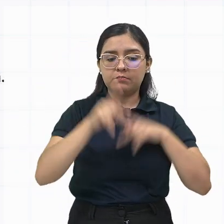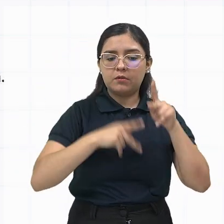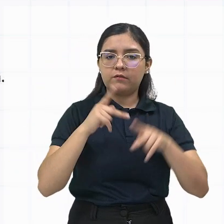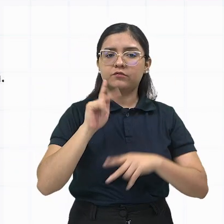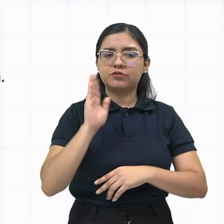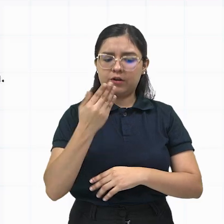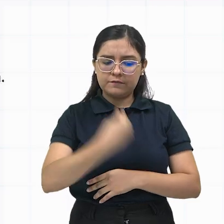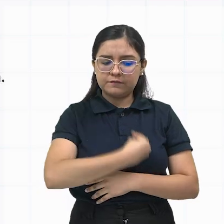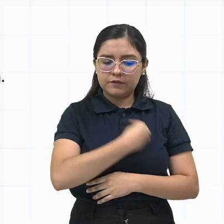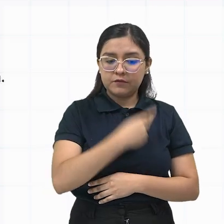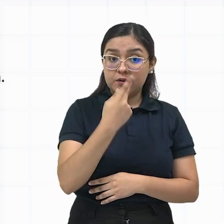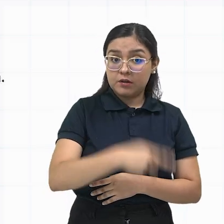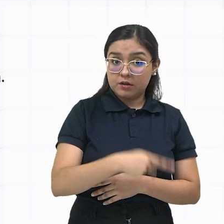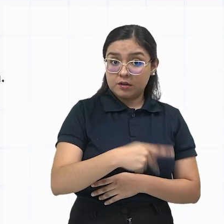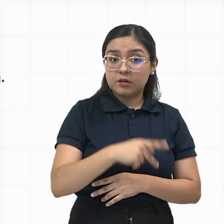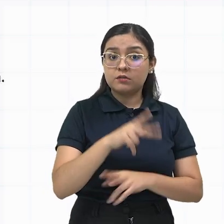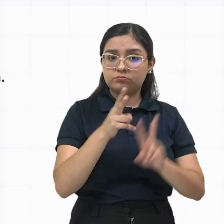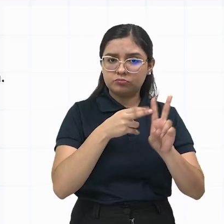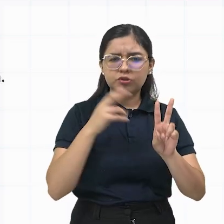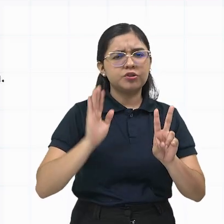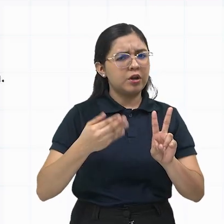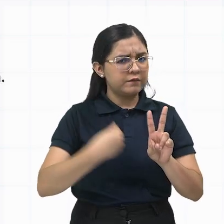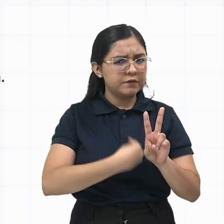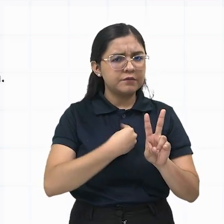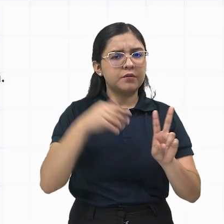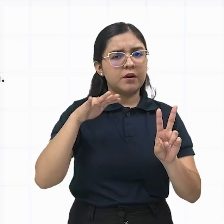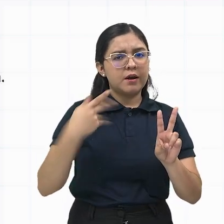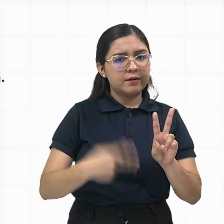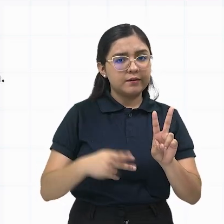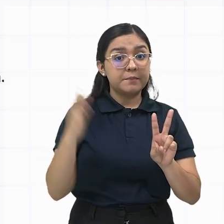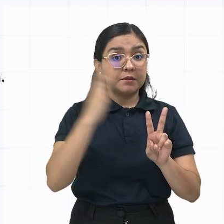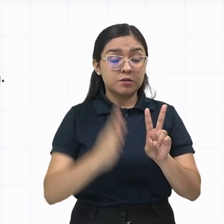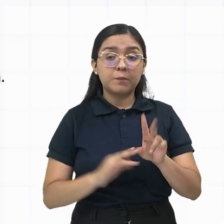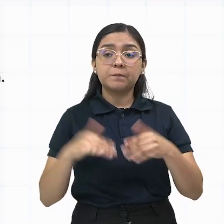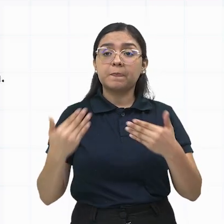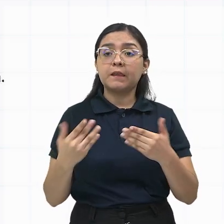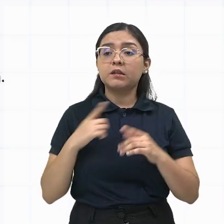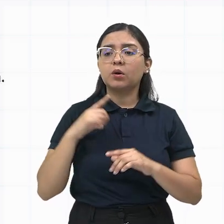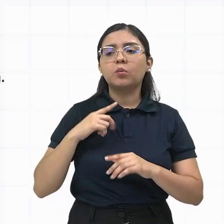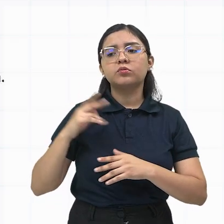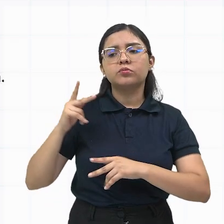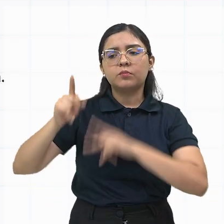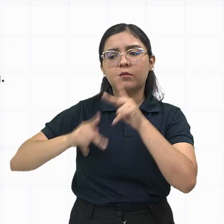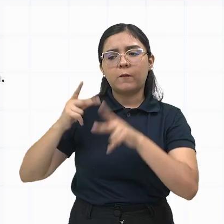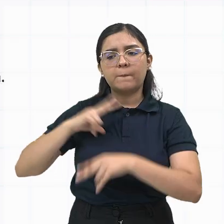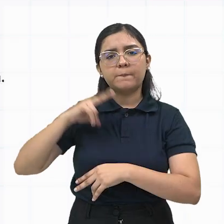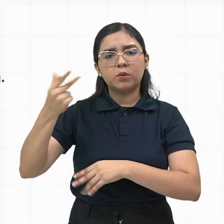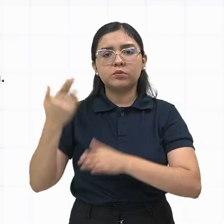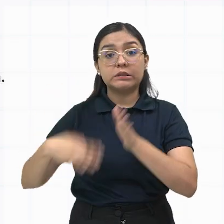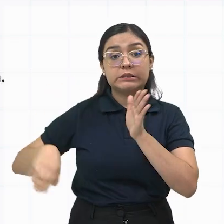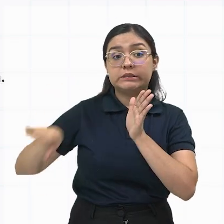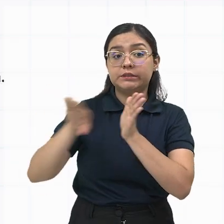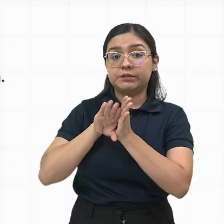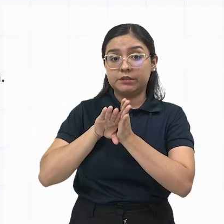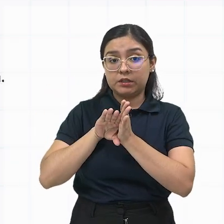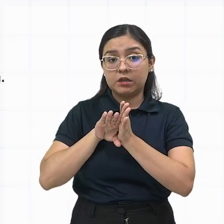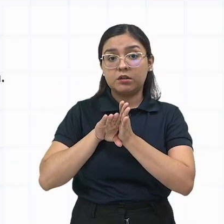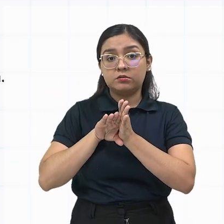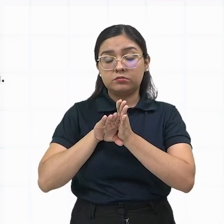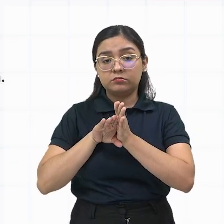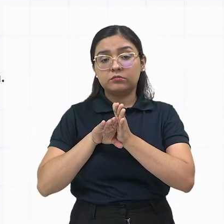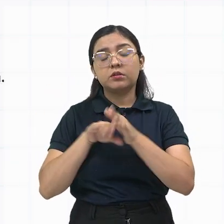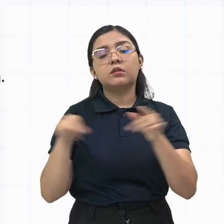no território, os povos indígenas já habitavam o solo brasileiro, e quando os portugueses chegaram,